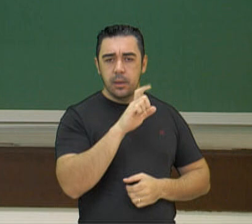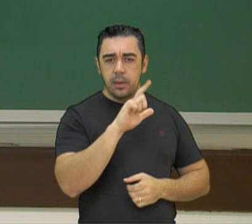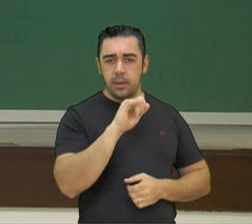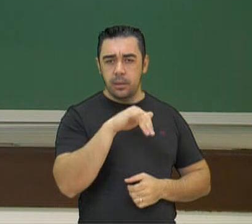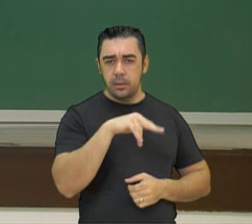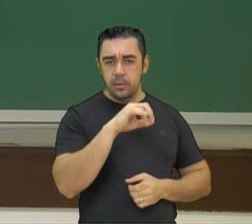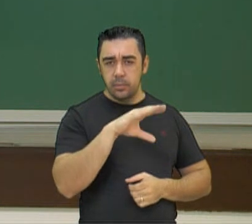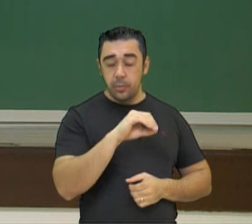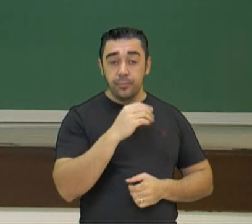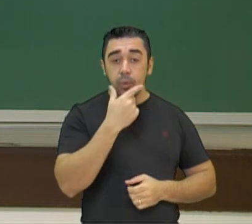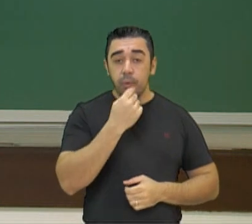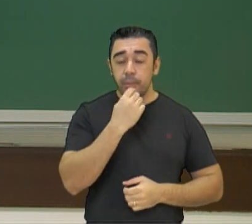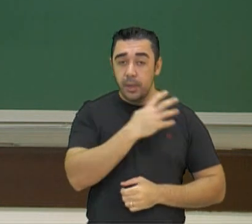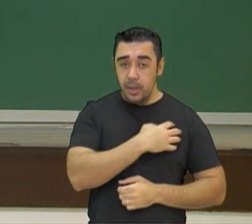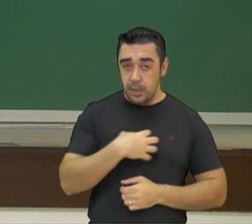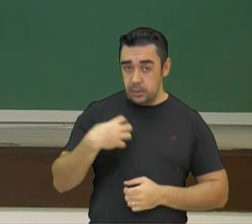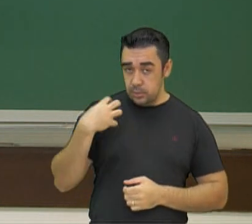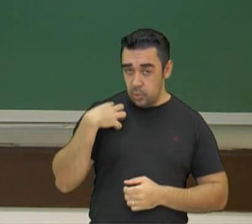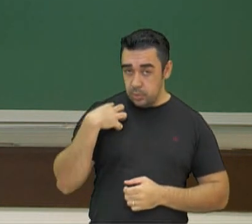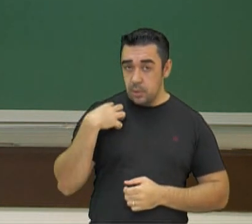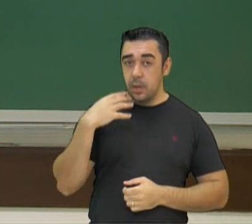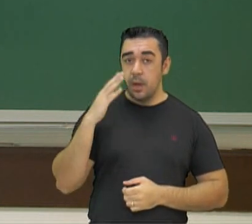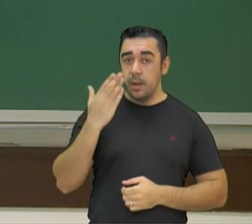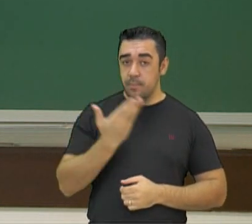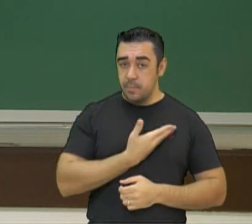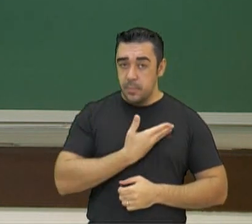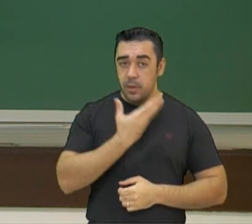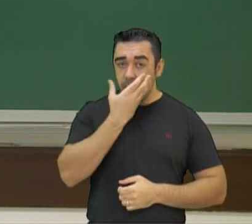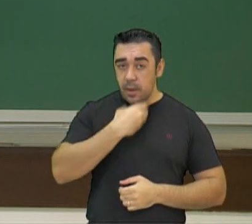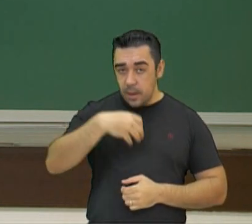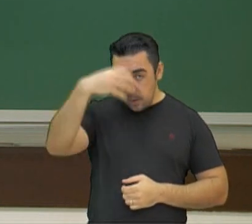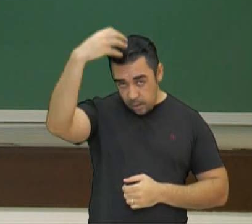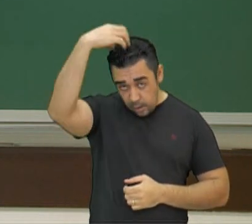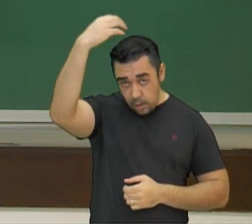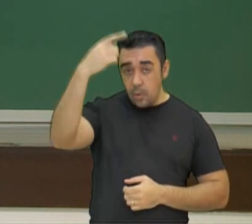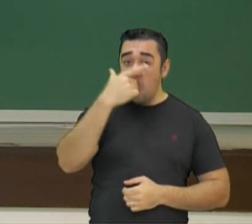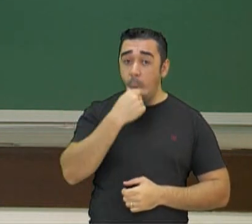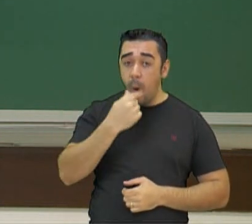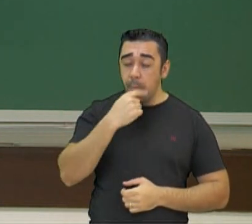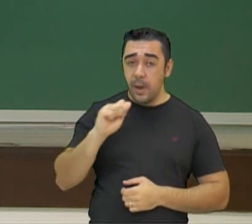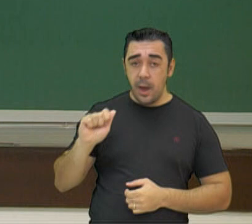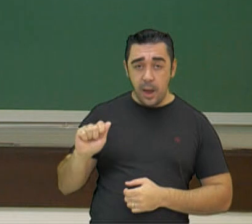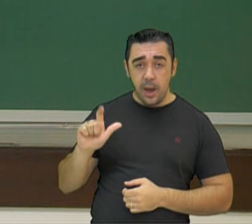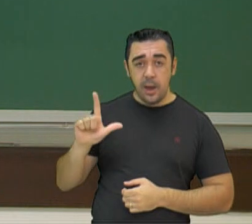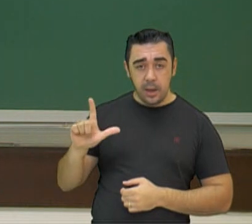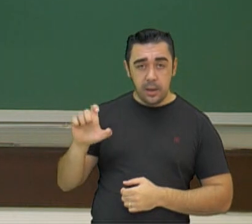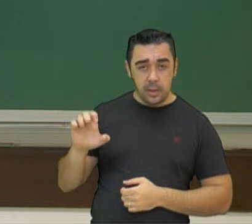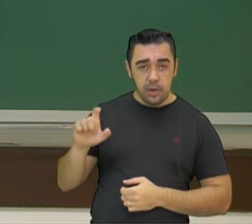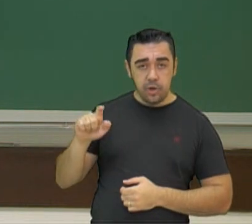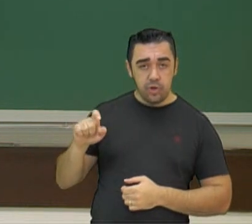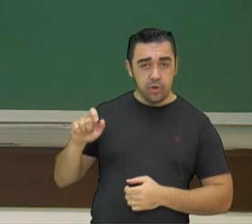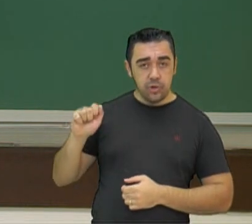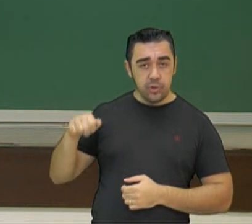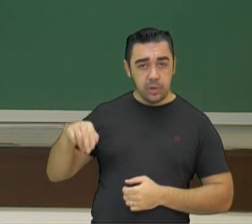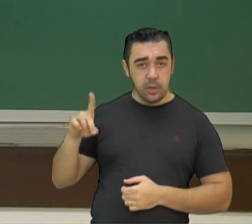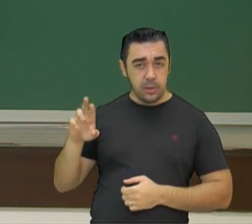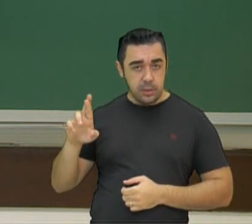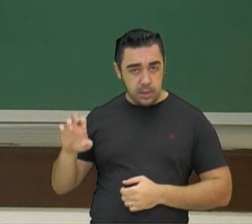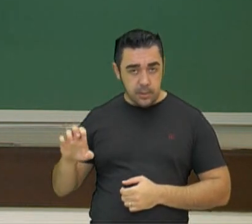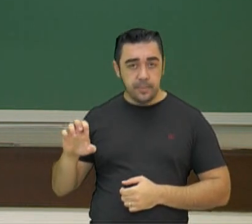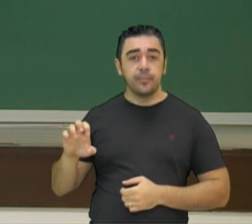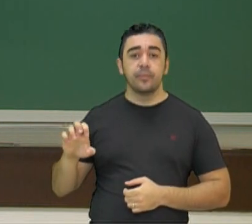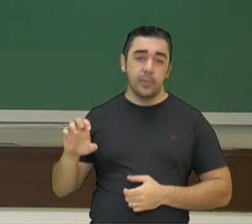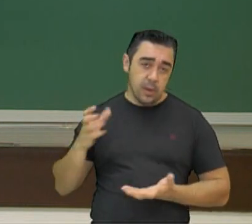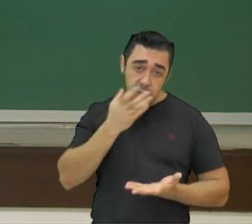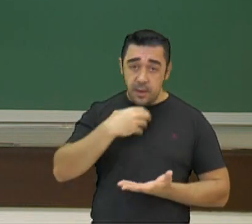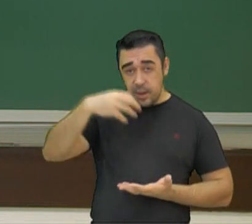disse que o Aristóteles era amigo do rei. Que rei que era esse? O Alexandre Magno. Quando o rei caiu, o